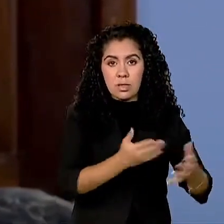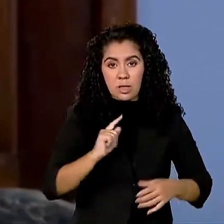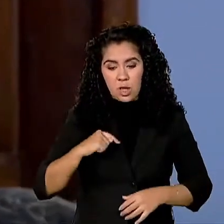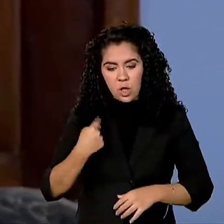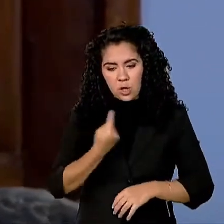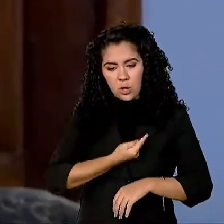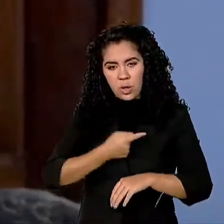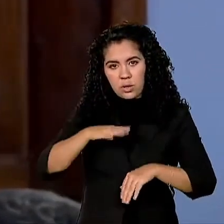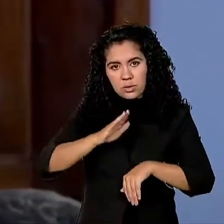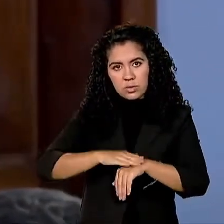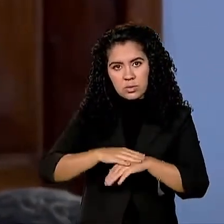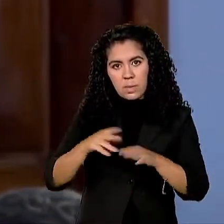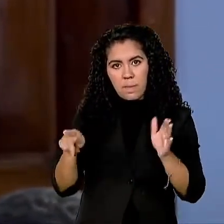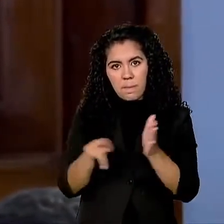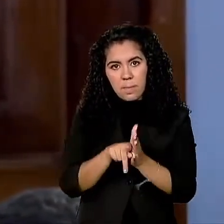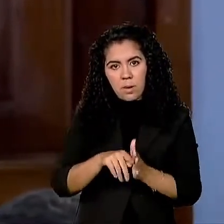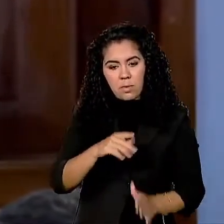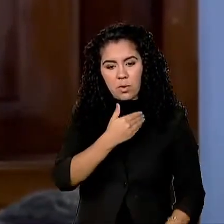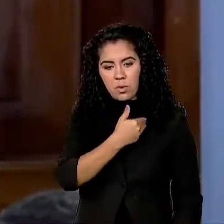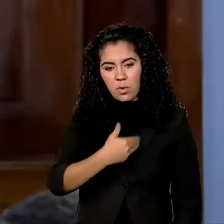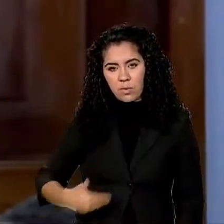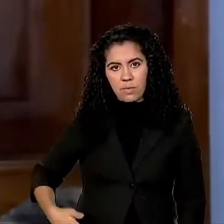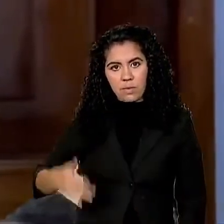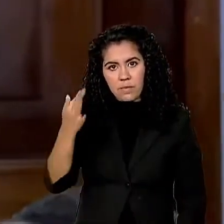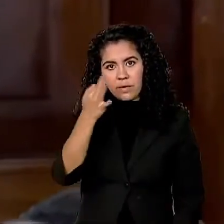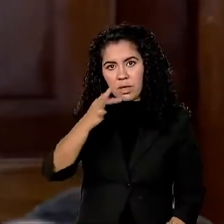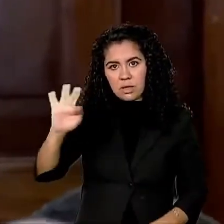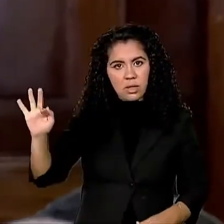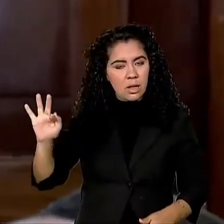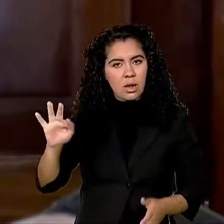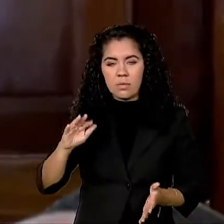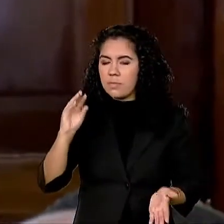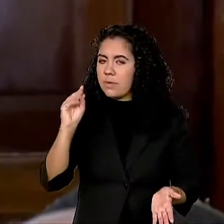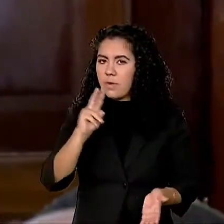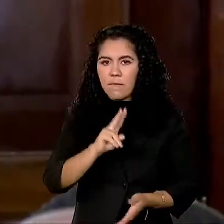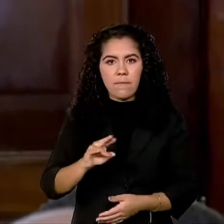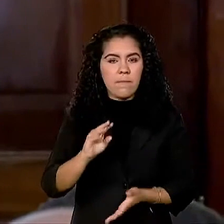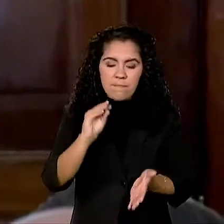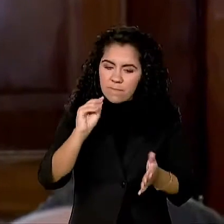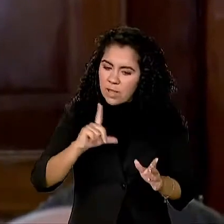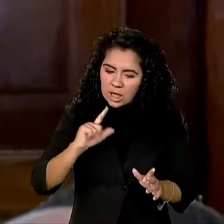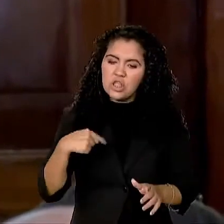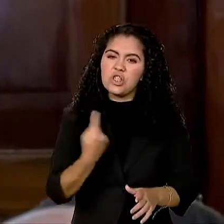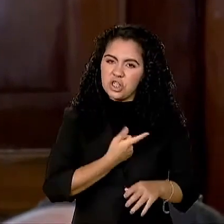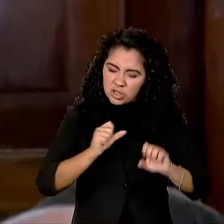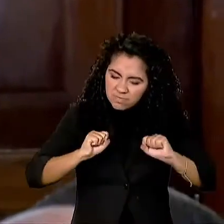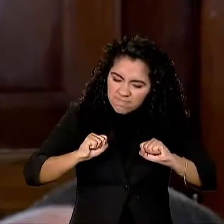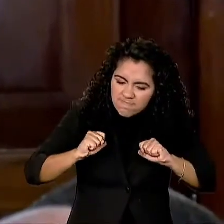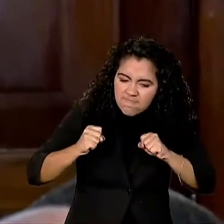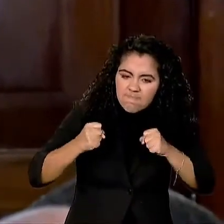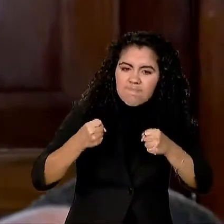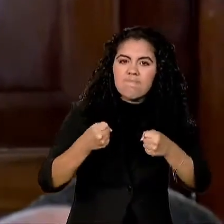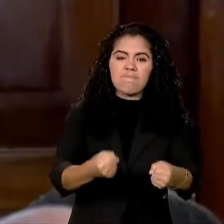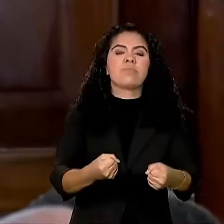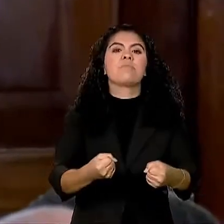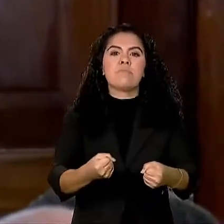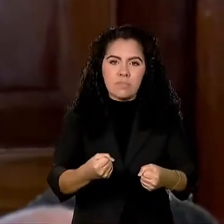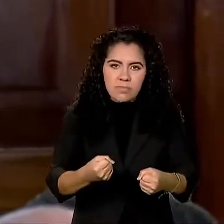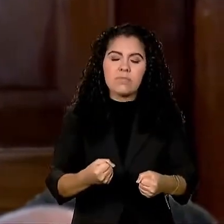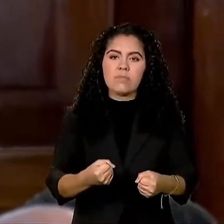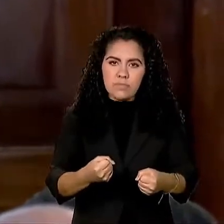federal, não faltará nenhum esforço para que a gente possa não